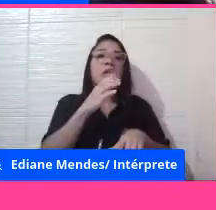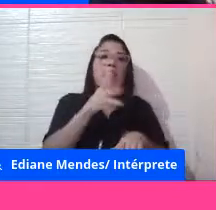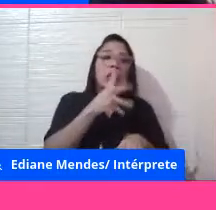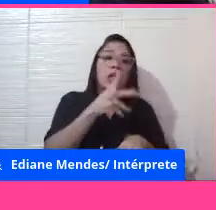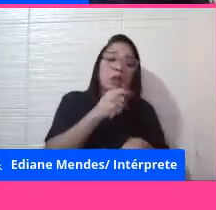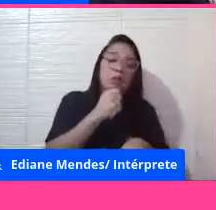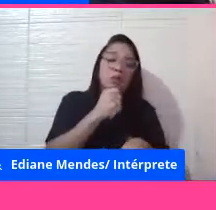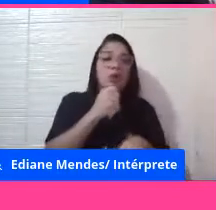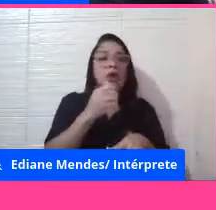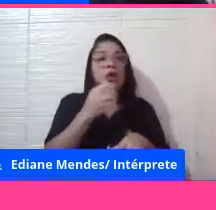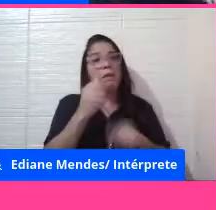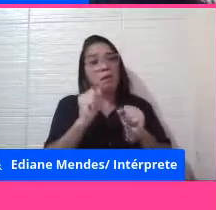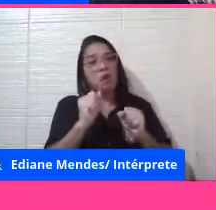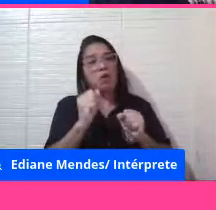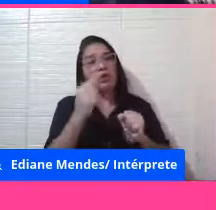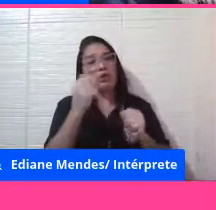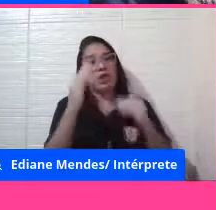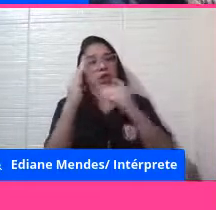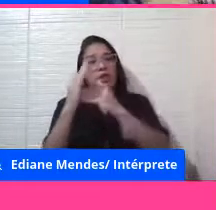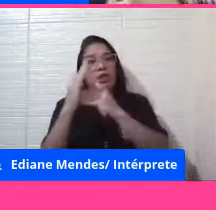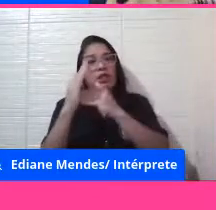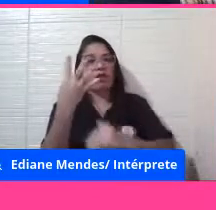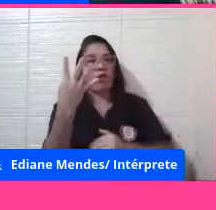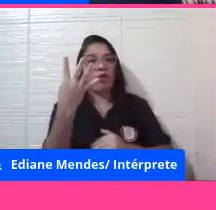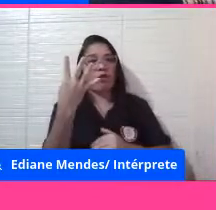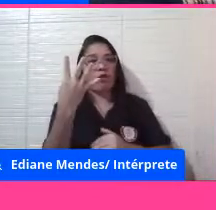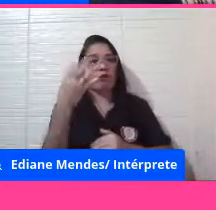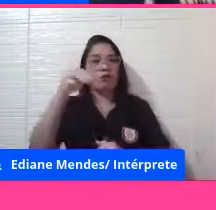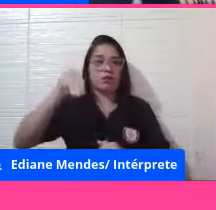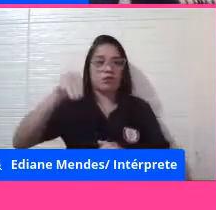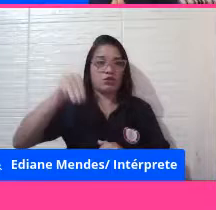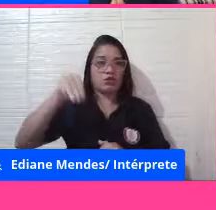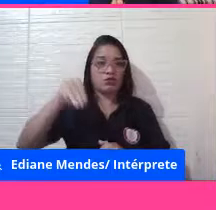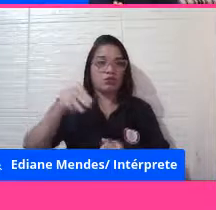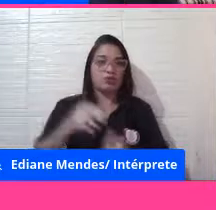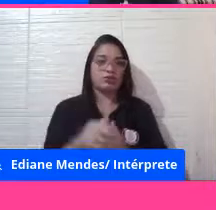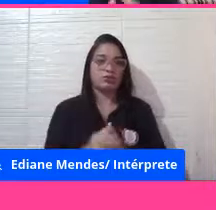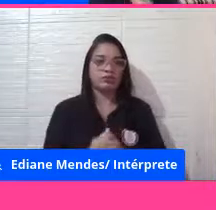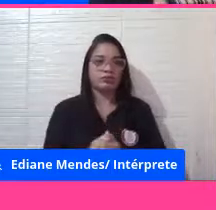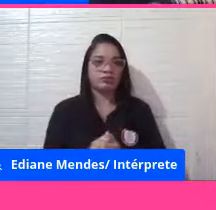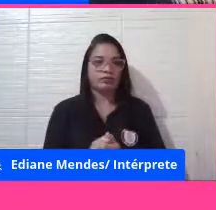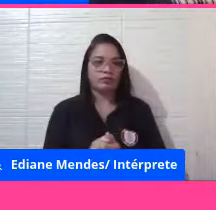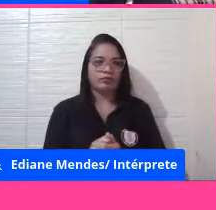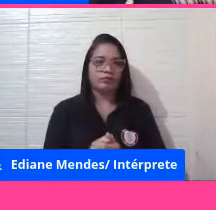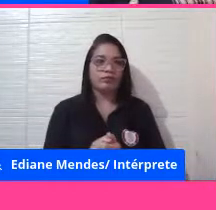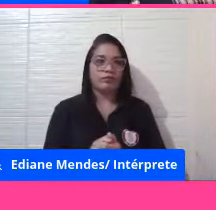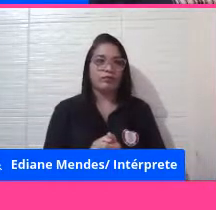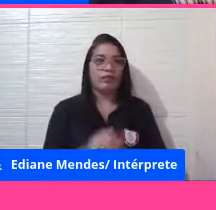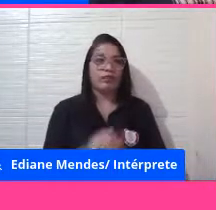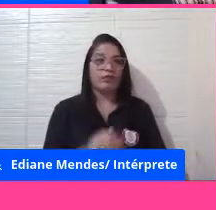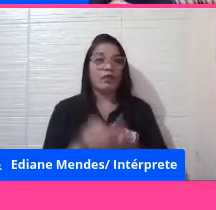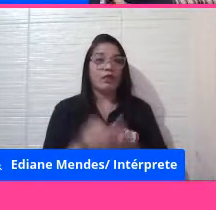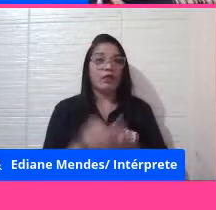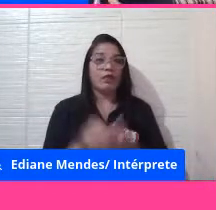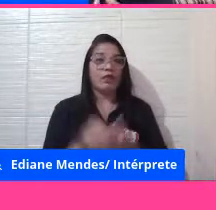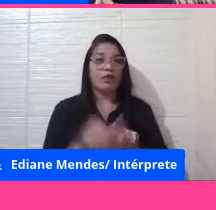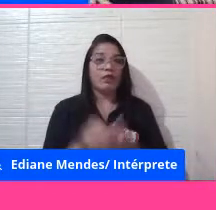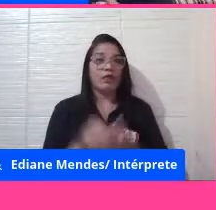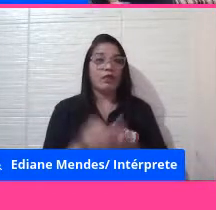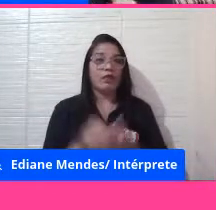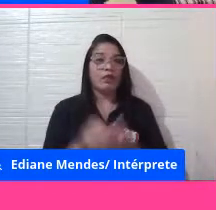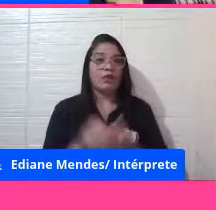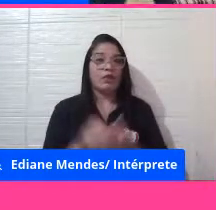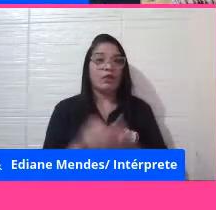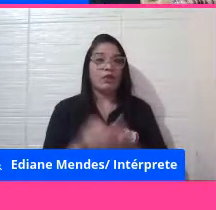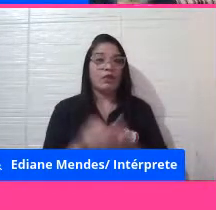Então, eu vou falar de um lugar que quando você quiser peças 3D prontas, você